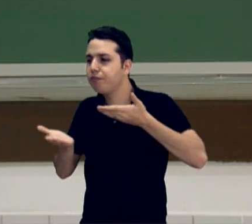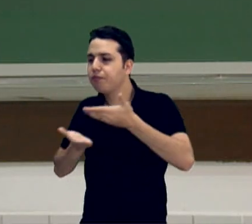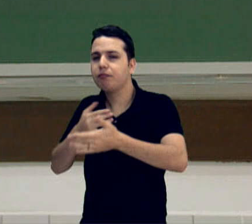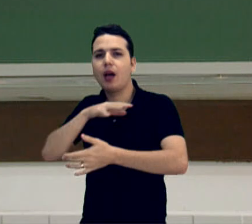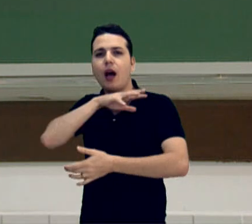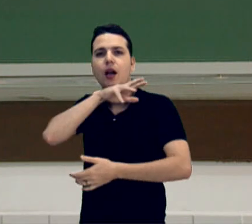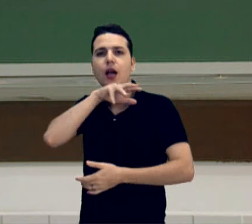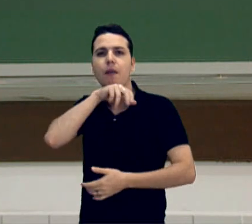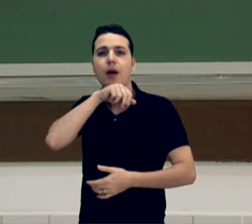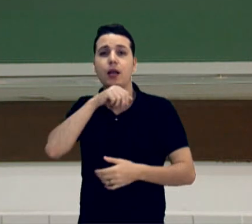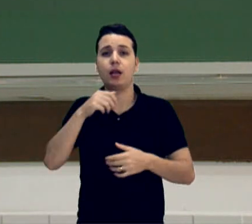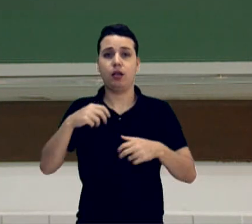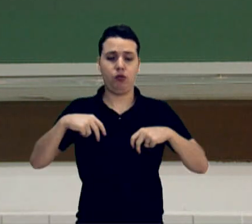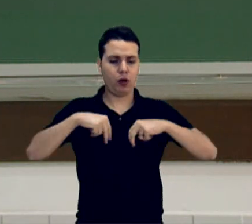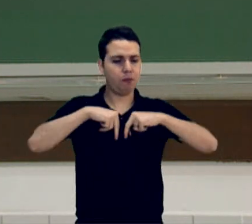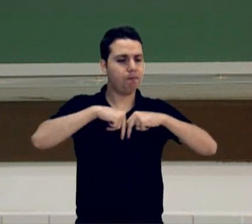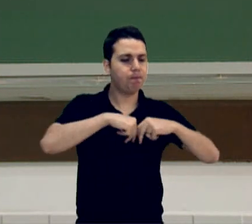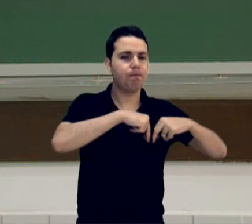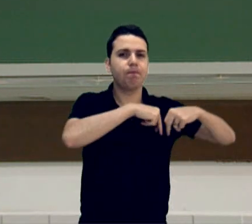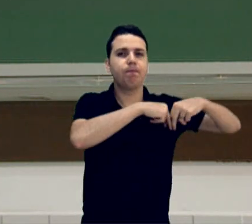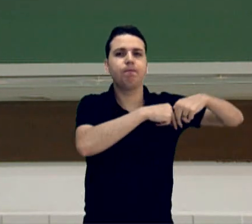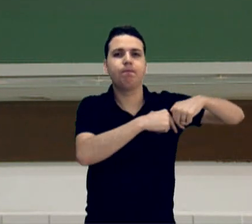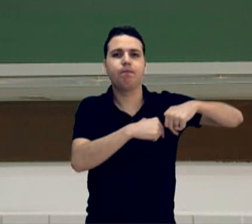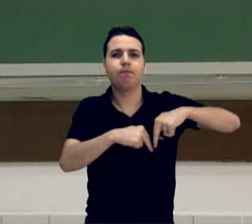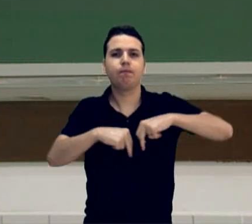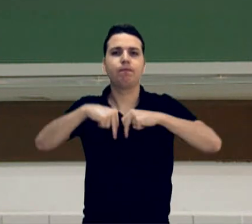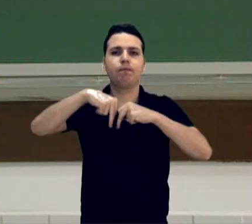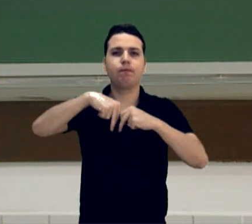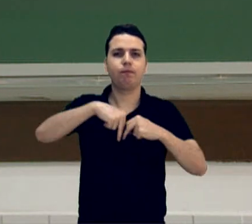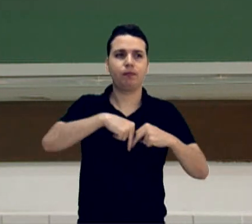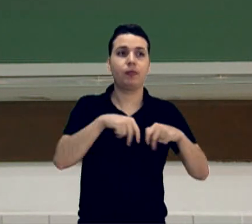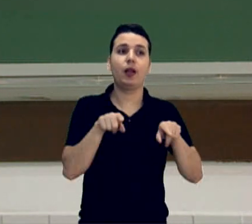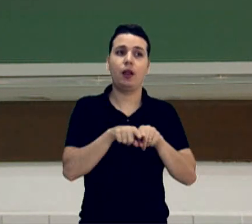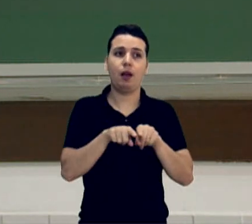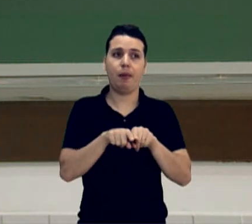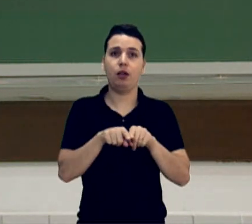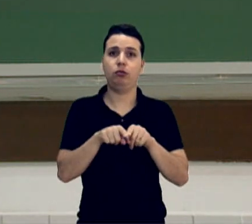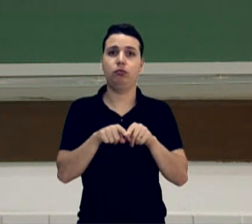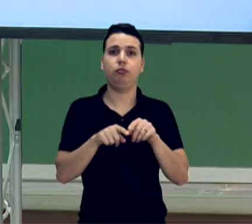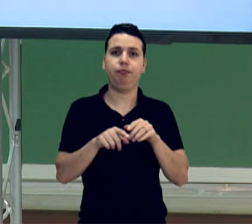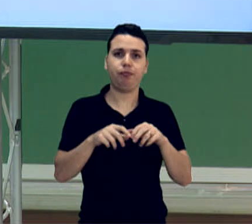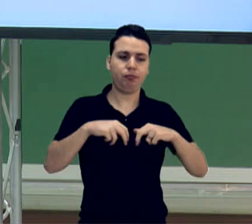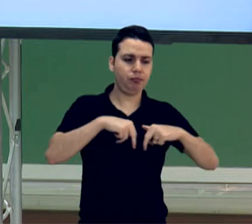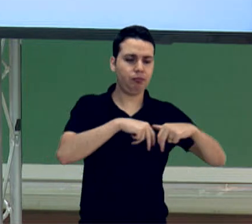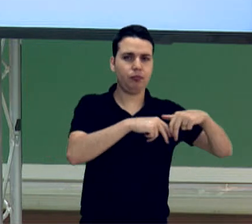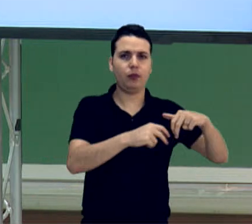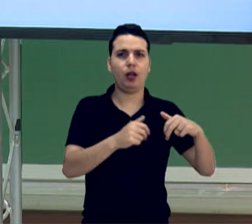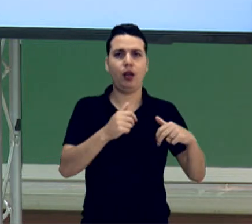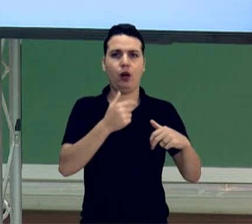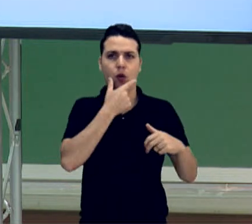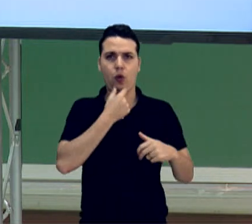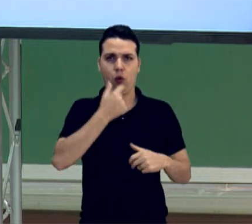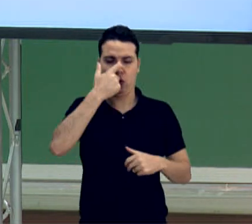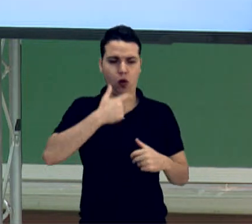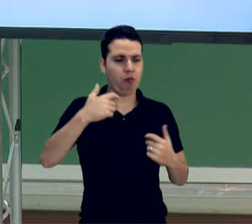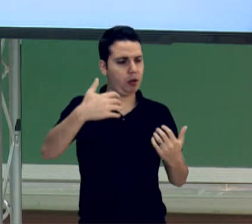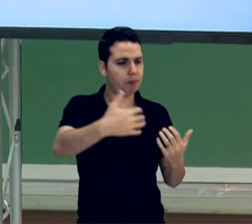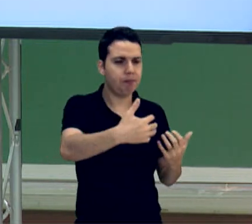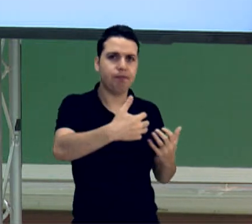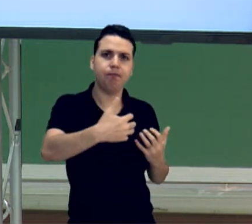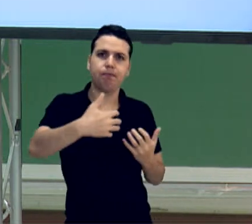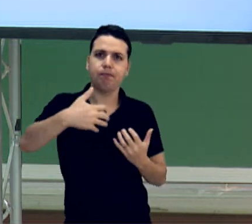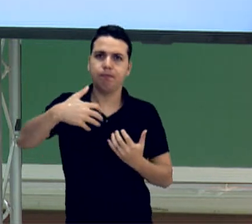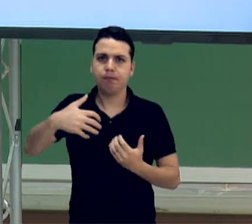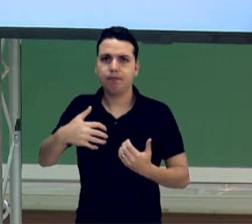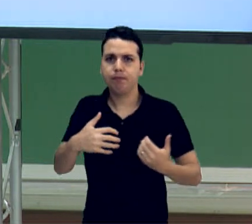vão deslizando pelo espaço. Também vai para os dois lados, o peão puxando a prenda, né? É um